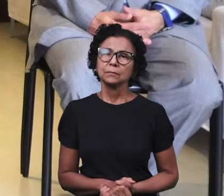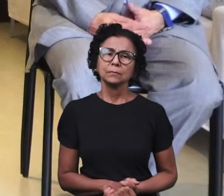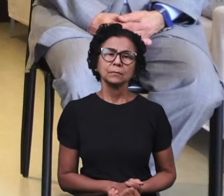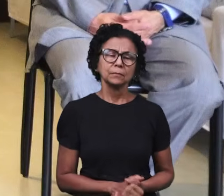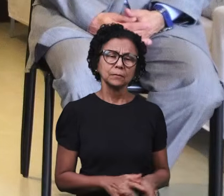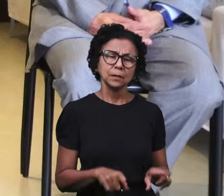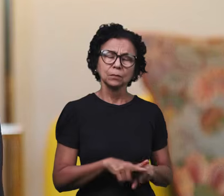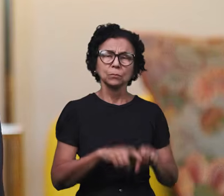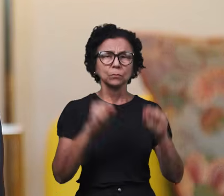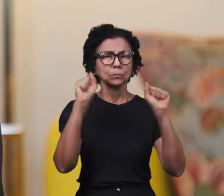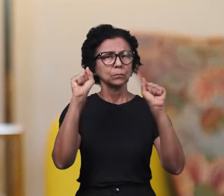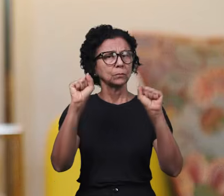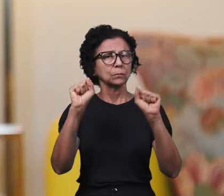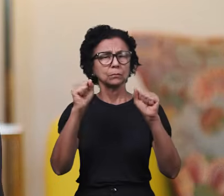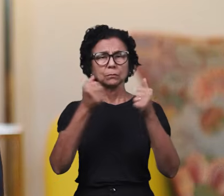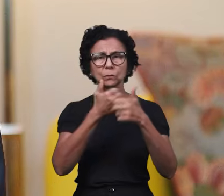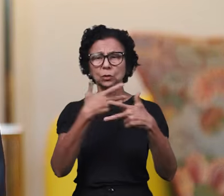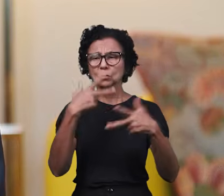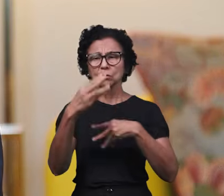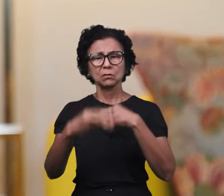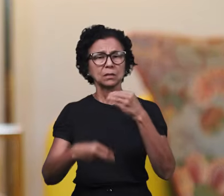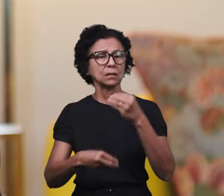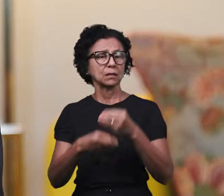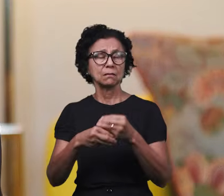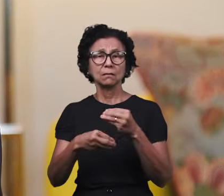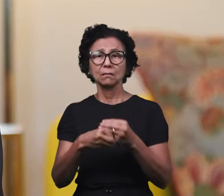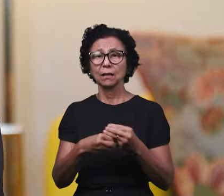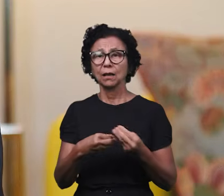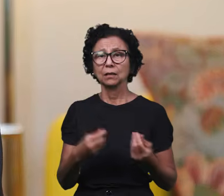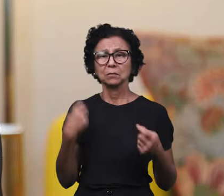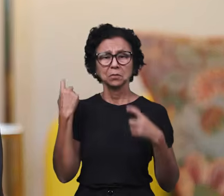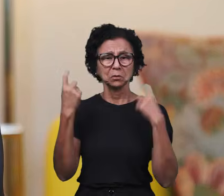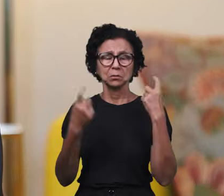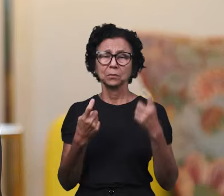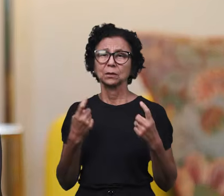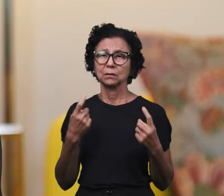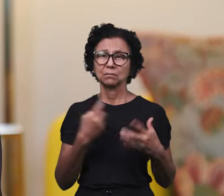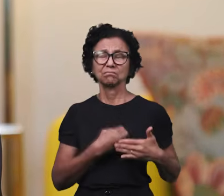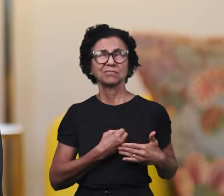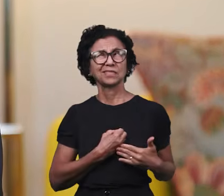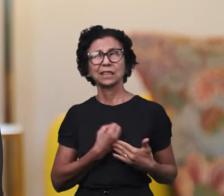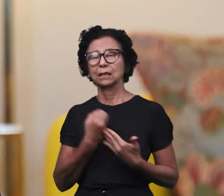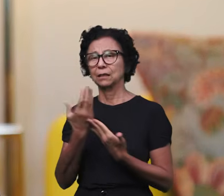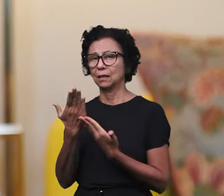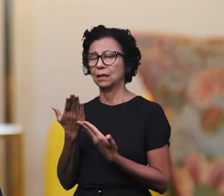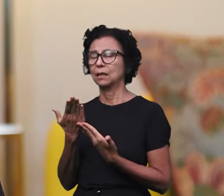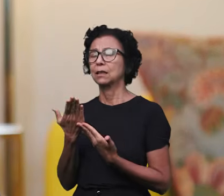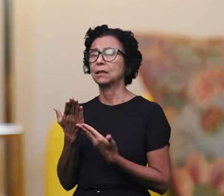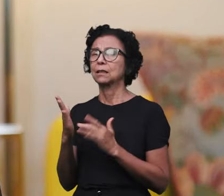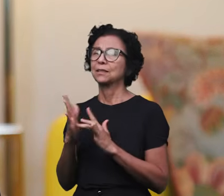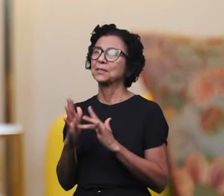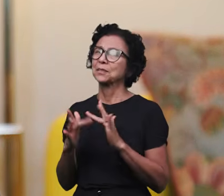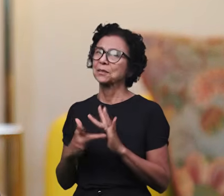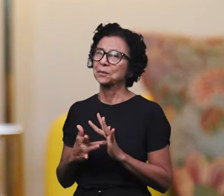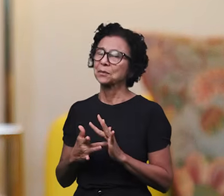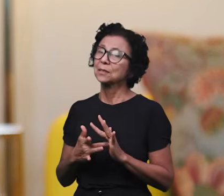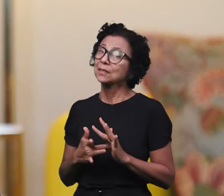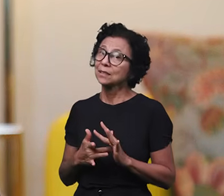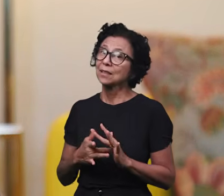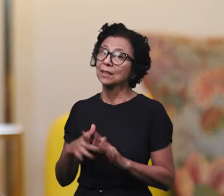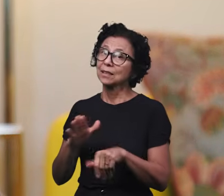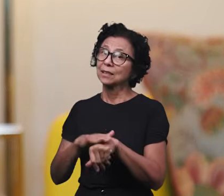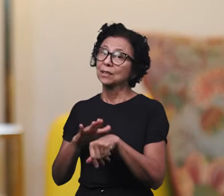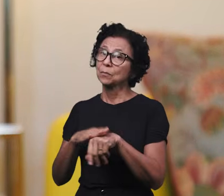terra, as gorduras da terra, né, vão ser acrescentadas. Aqueles que se preocupam, né, com as coisas dessa vida, se você entregar a sua vida ao